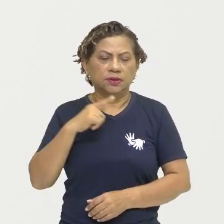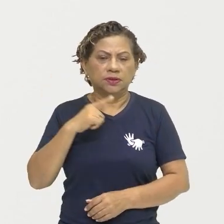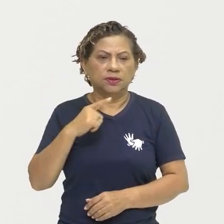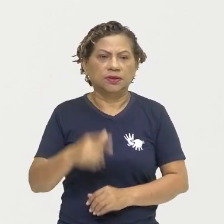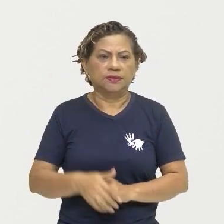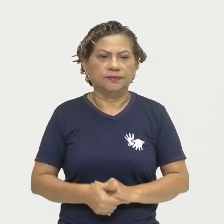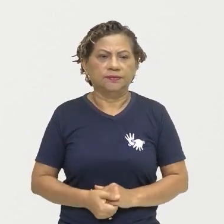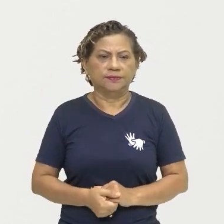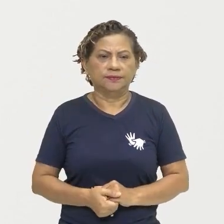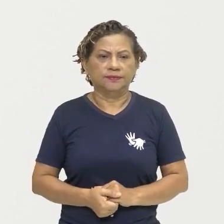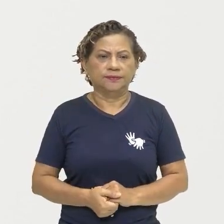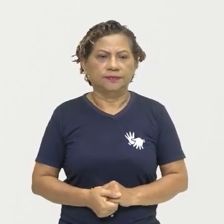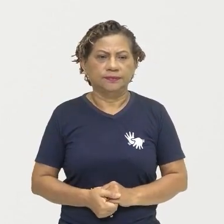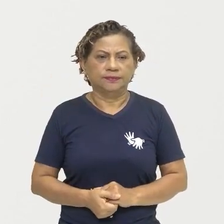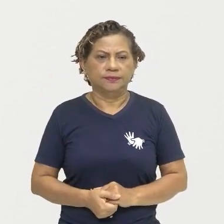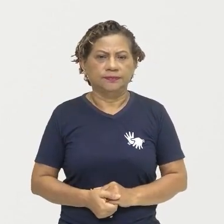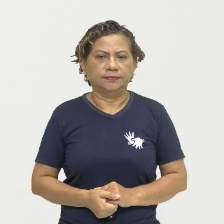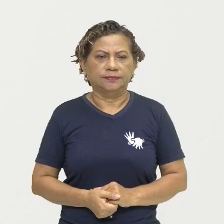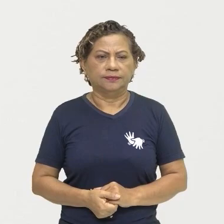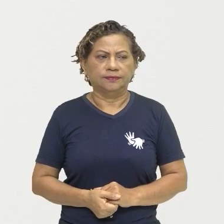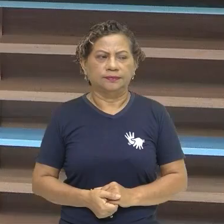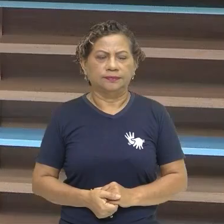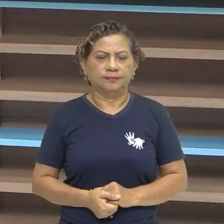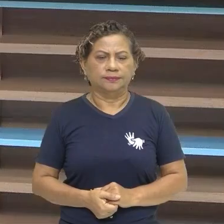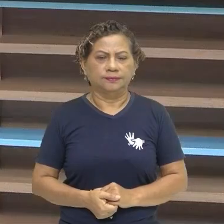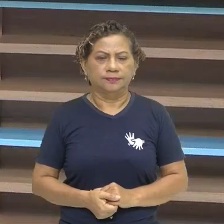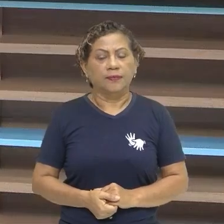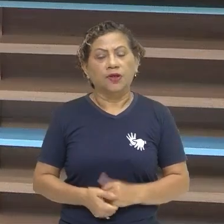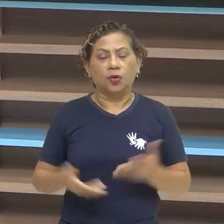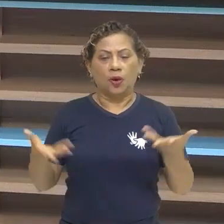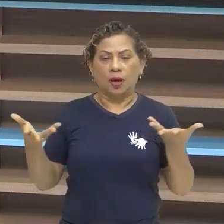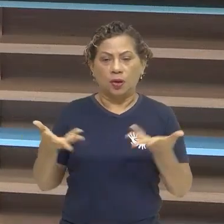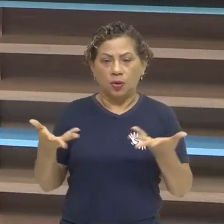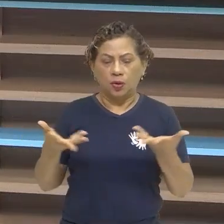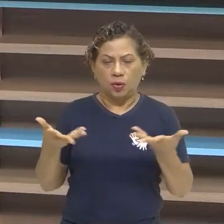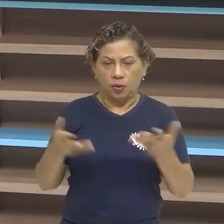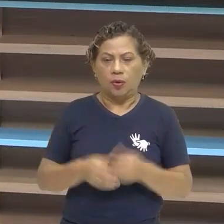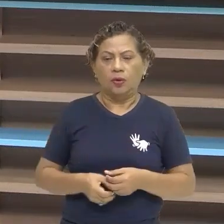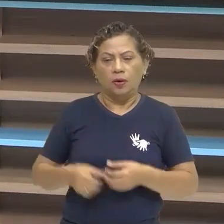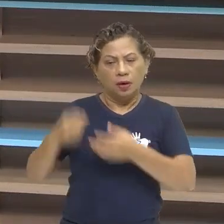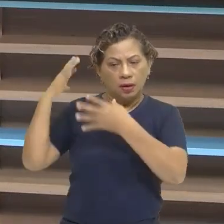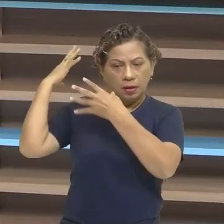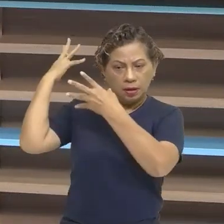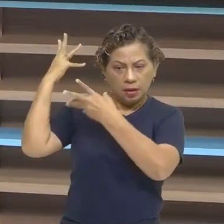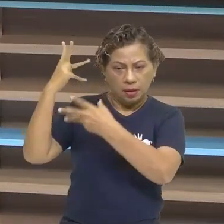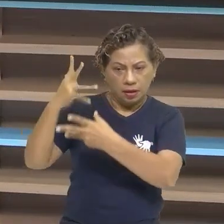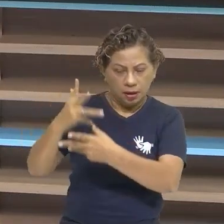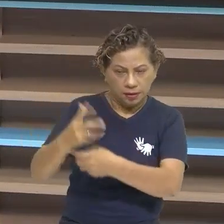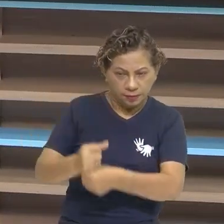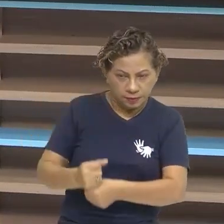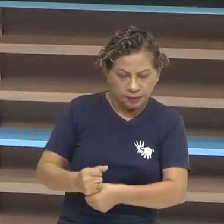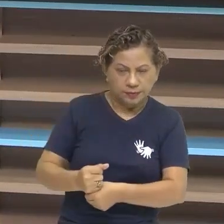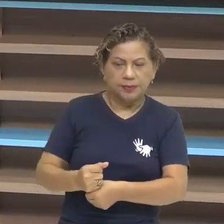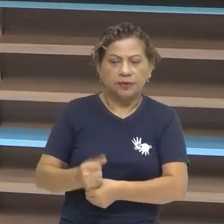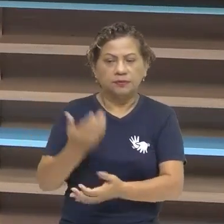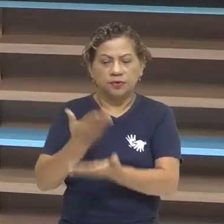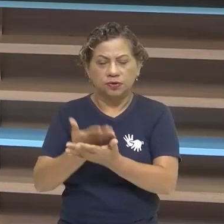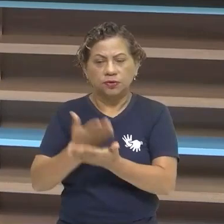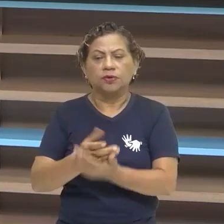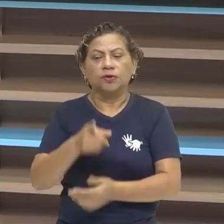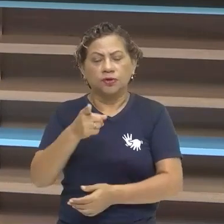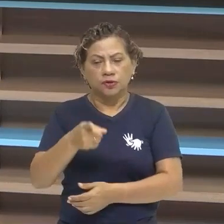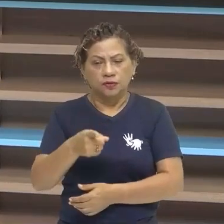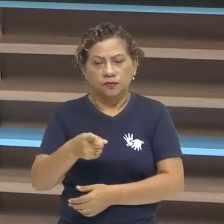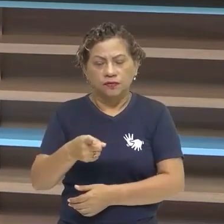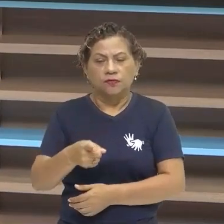Ok? Terminaram? Ok. Então, amores, essa foi a nossa revisão. Espero que você tenha gostado e,